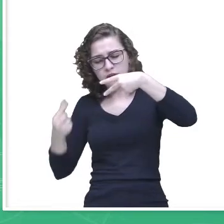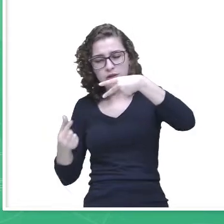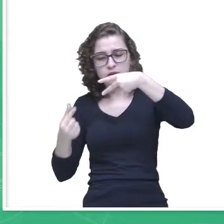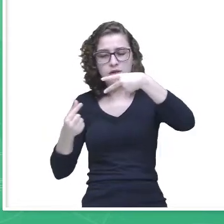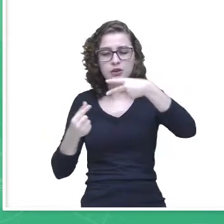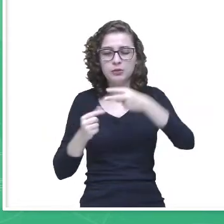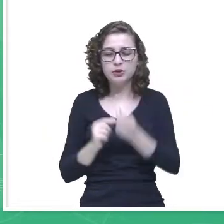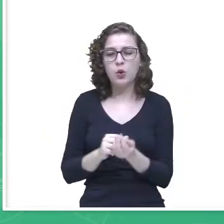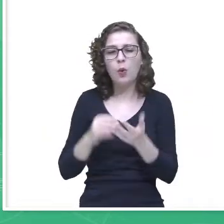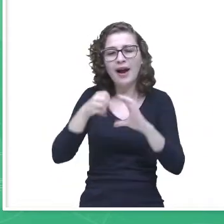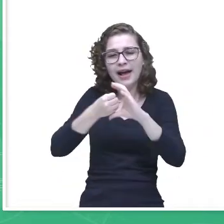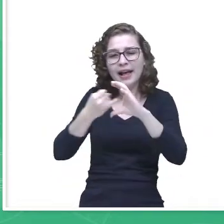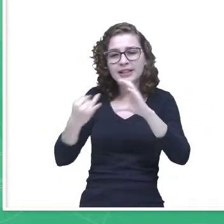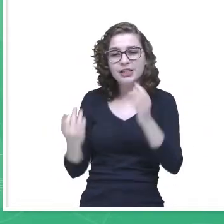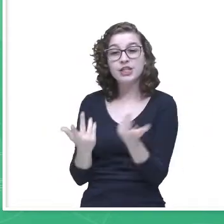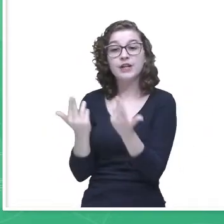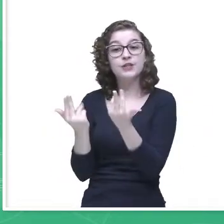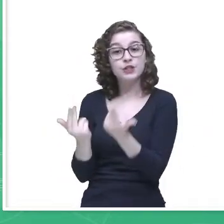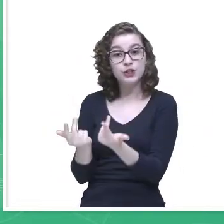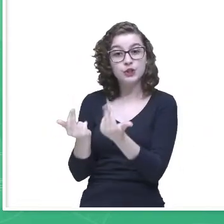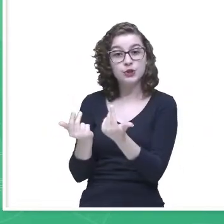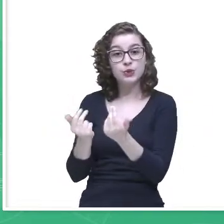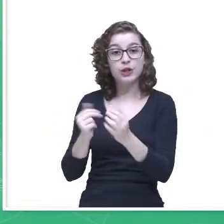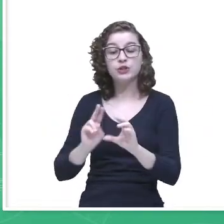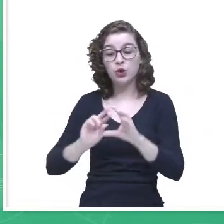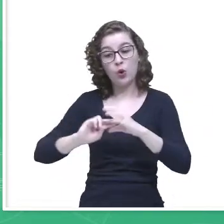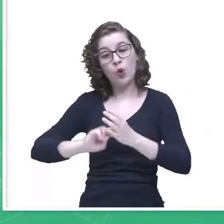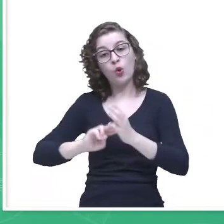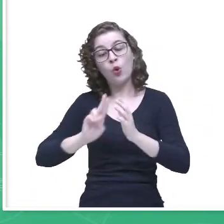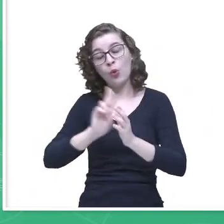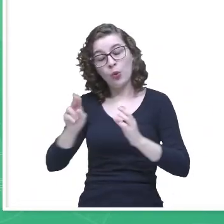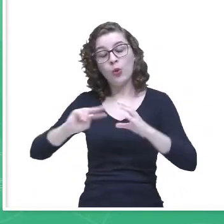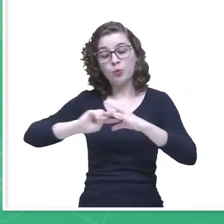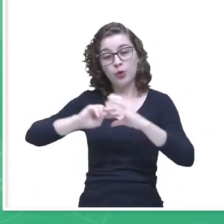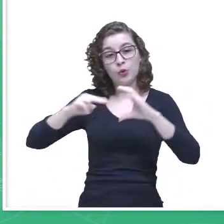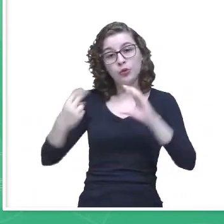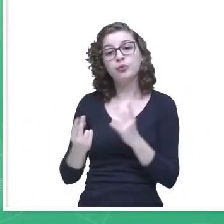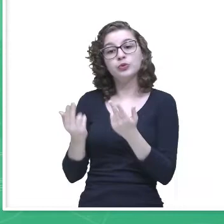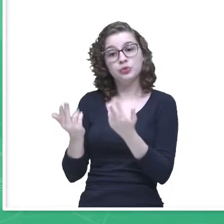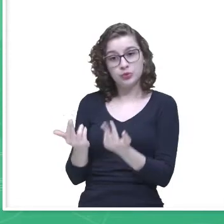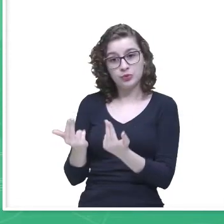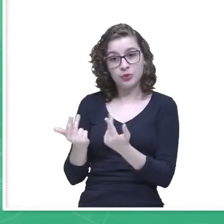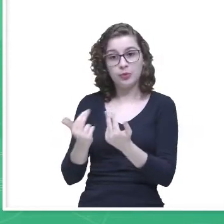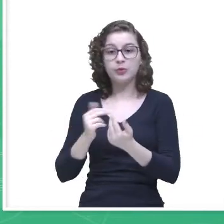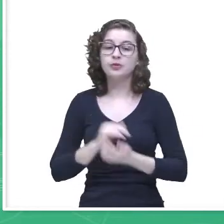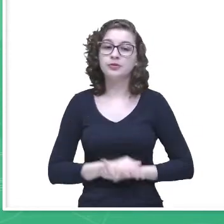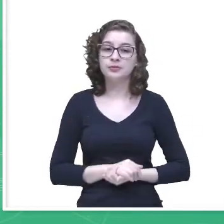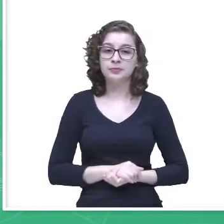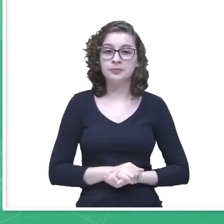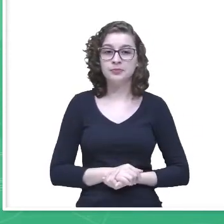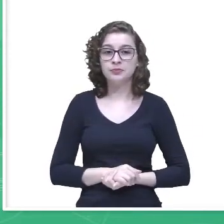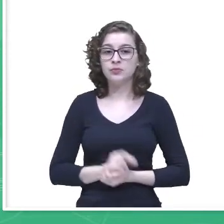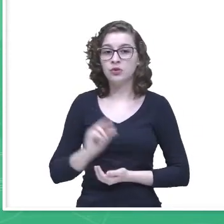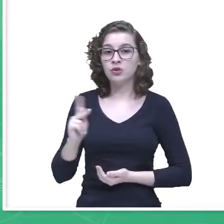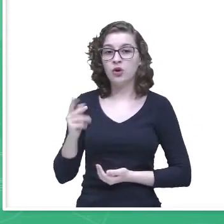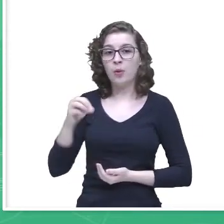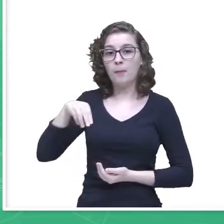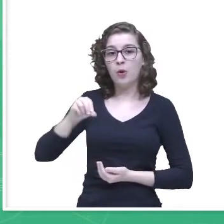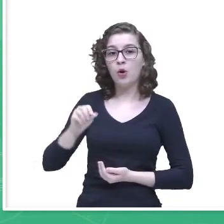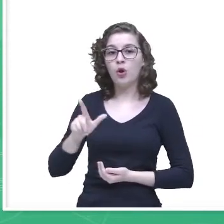as mesmas características são chamados de cromossomos homólogos. Presta